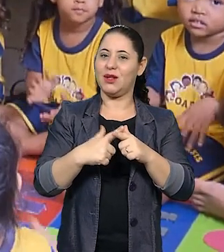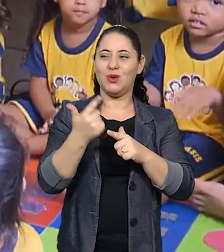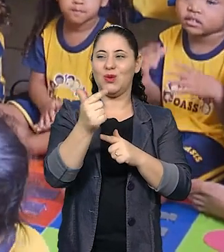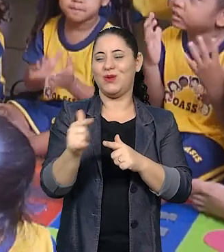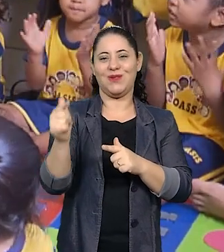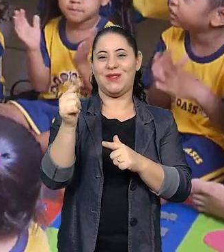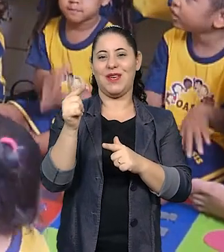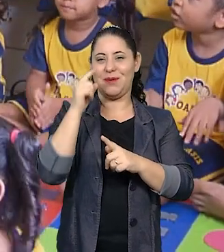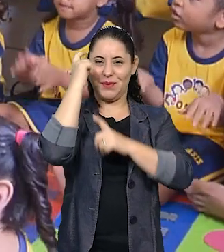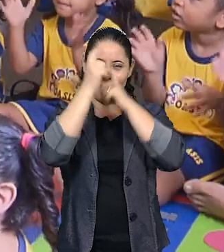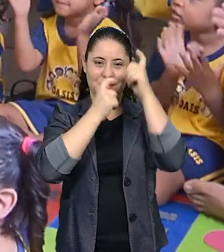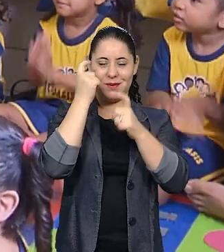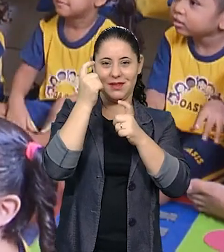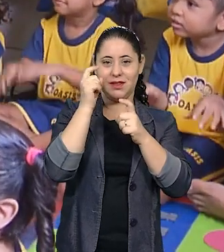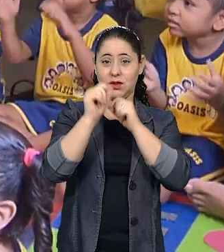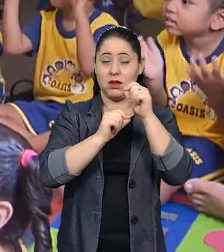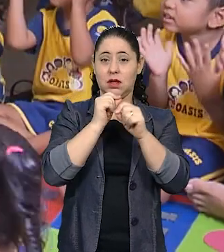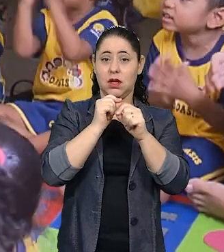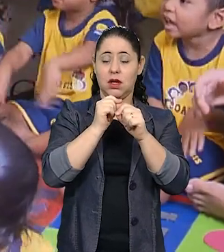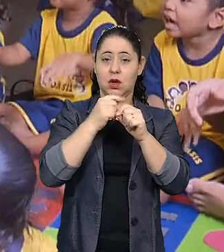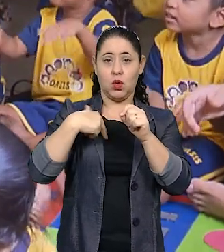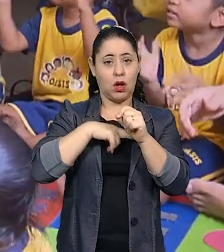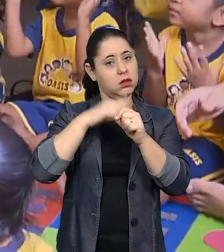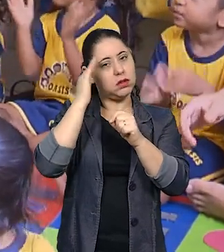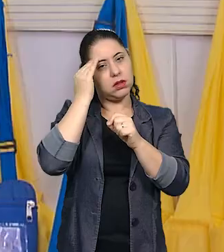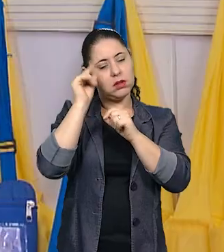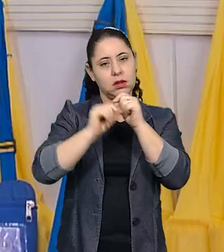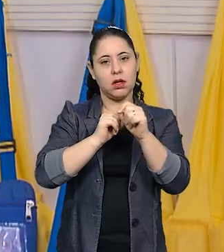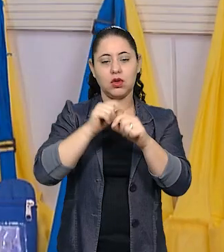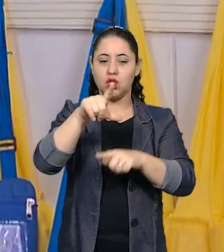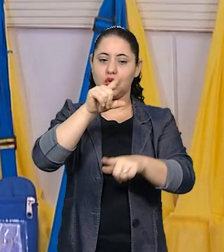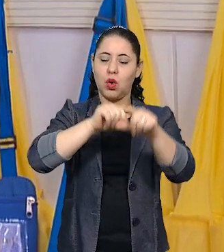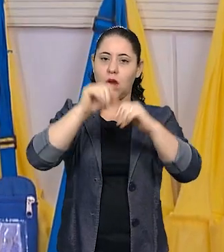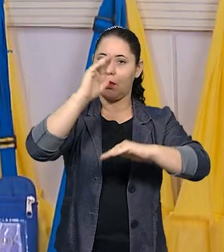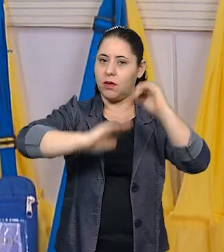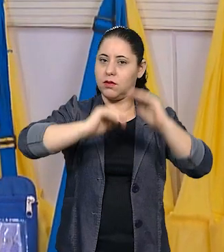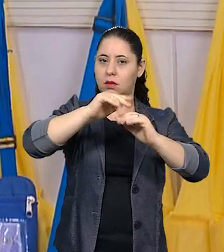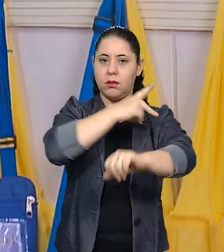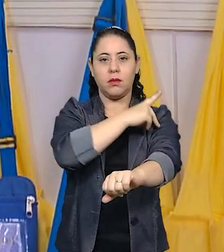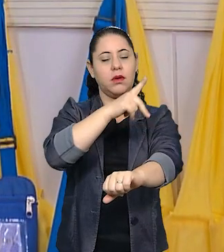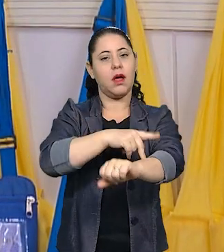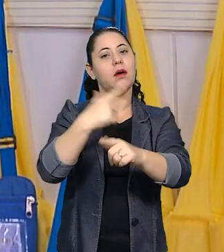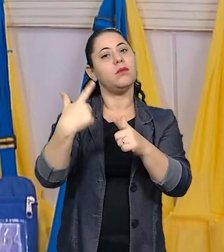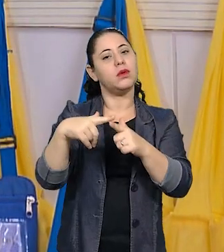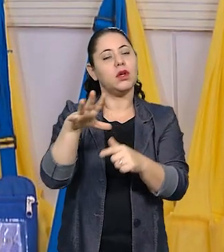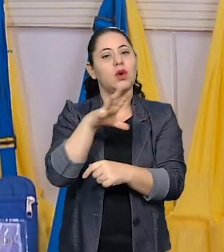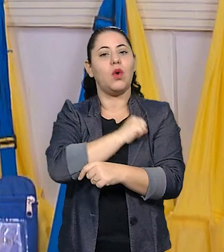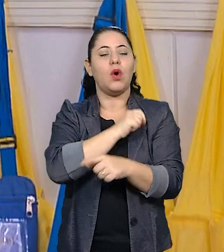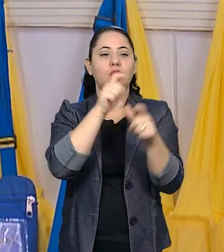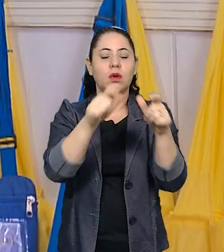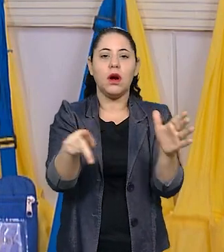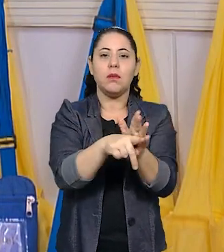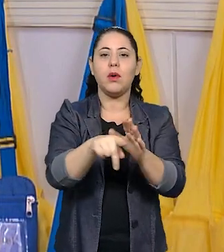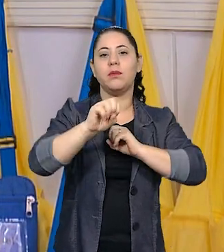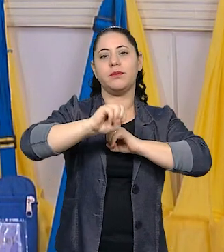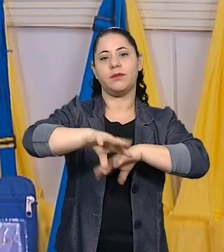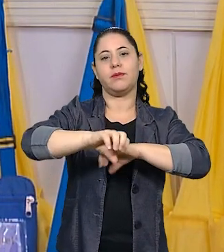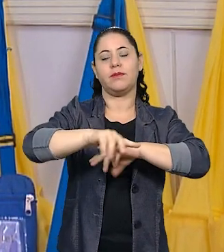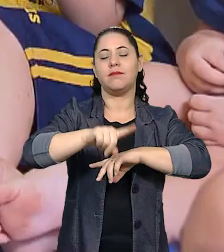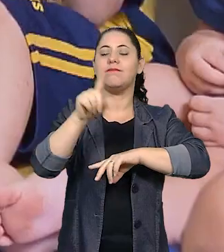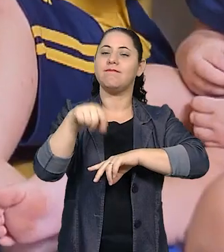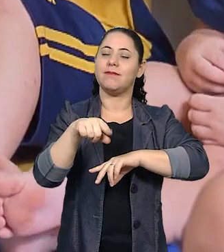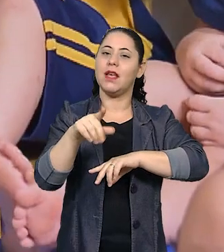historinha para ela. Toda noite, porque ela pegou o costume de ouvir aqui. Até porque, com esse astral, não tem com o que se preocupar. A gente parte